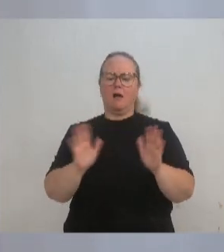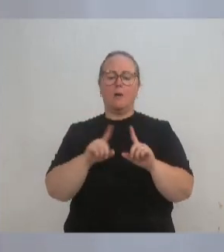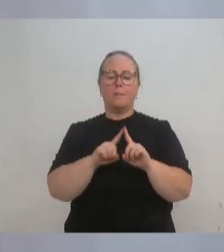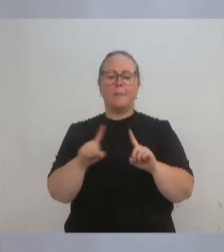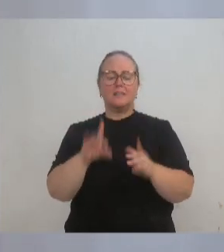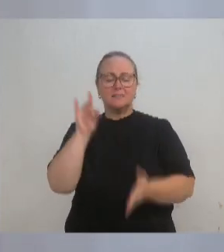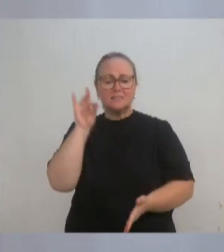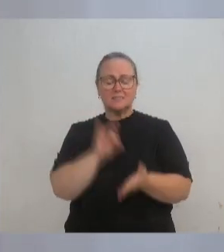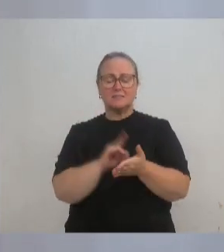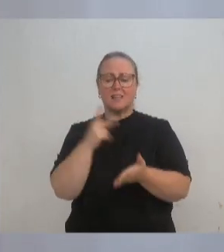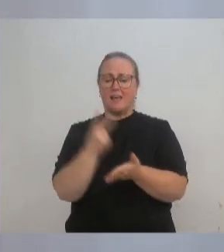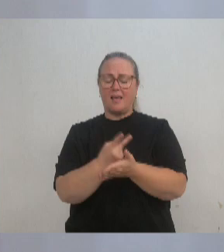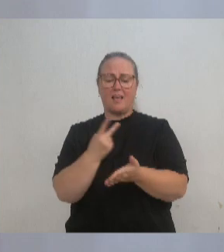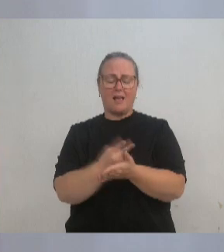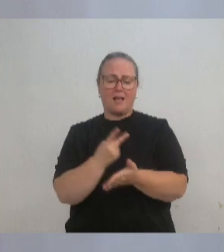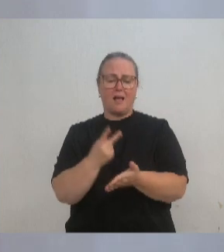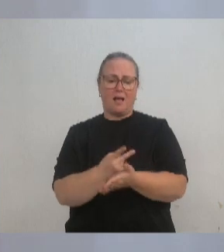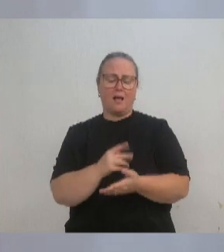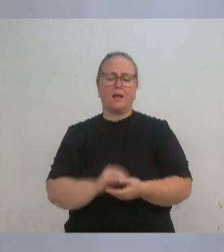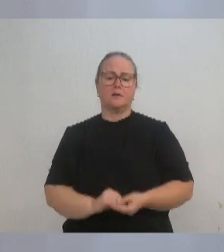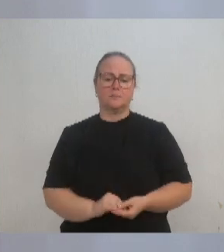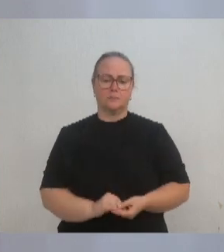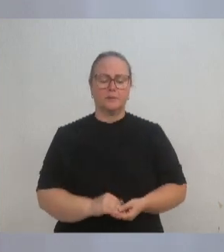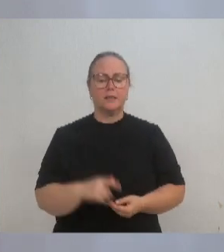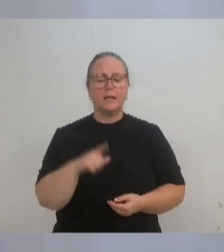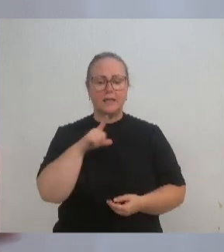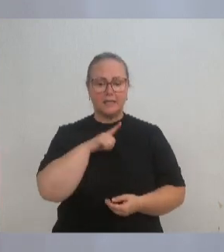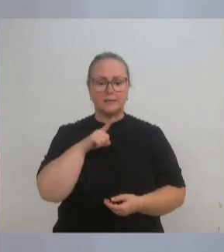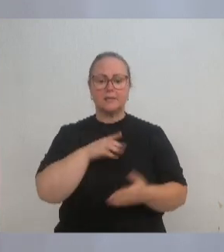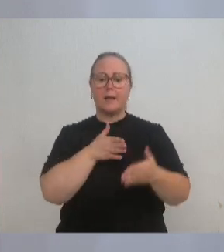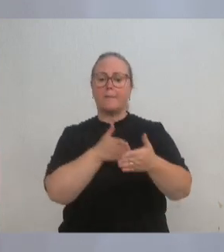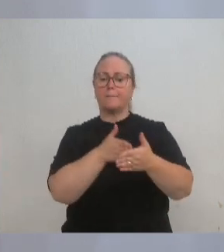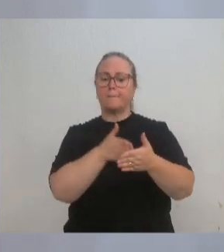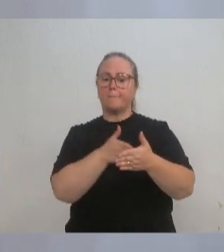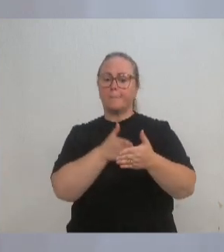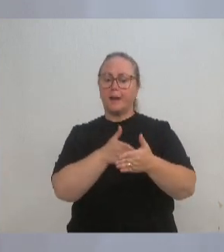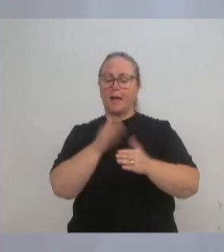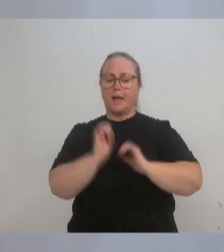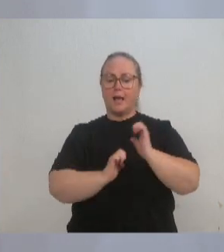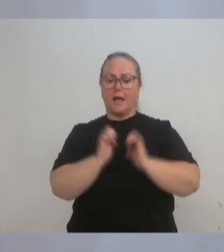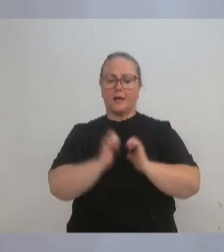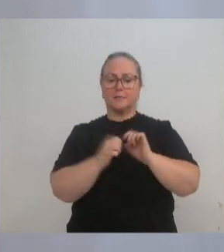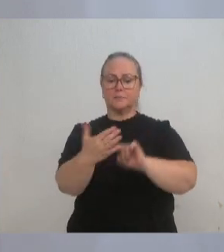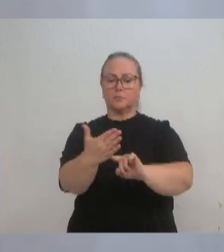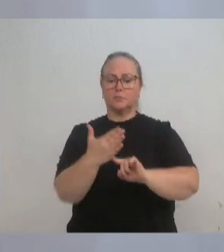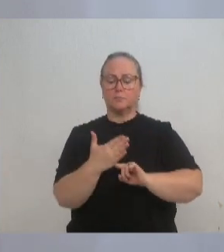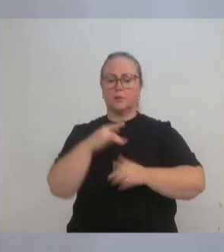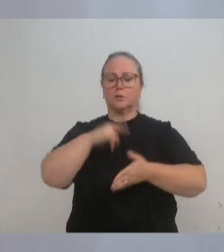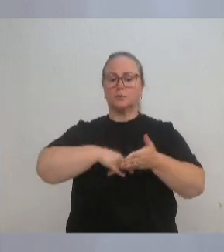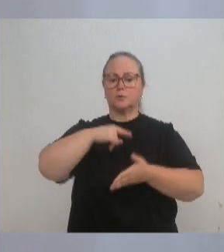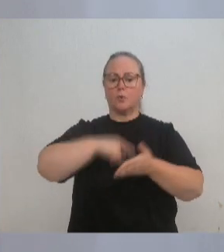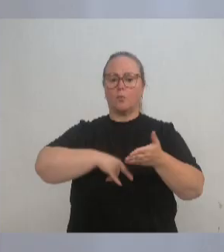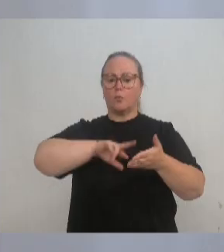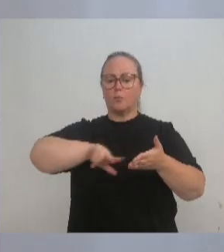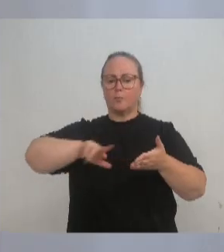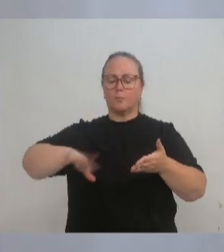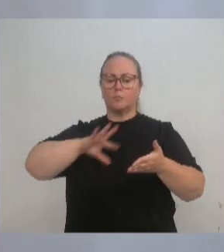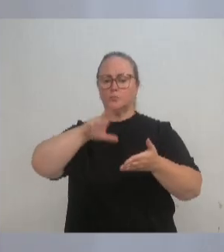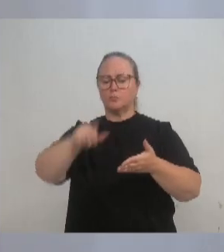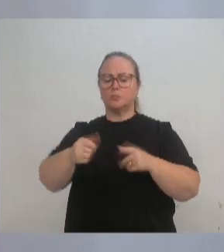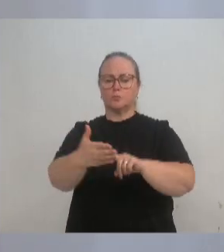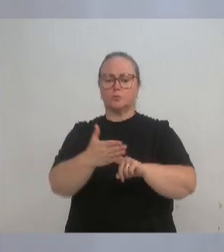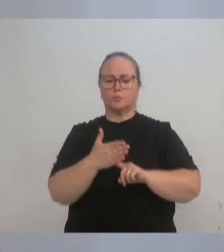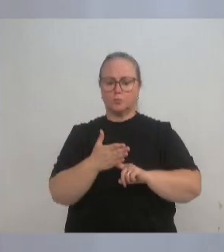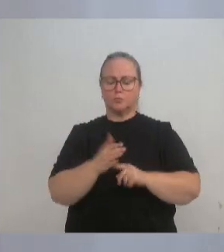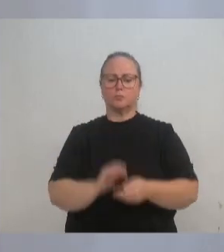fazem o certo. E nós demos um prazo para uma determinada empresa para ela apresentar toda a documentação nesta casa,